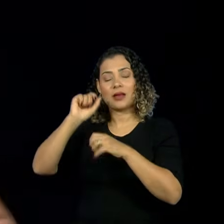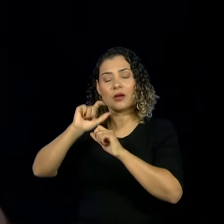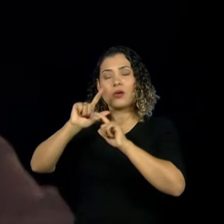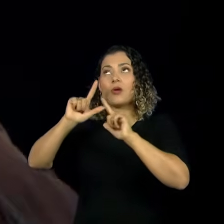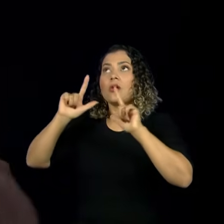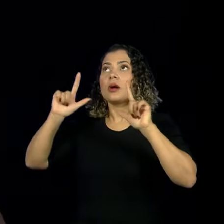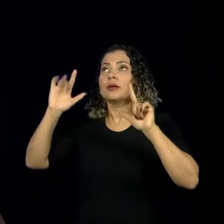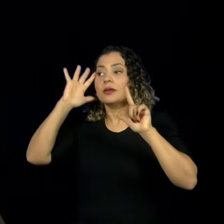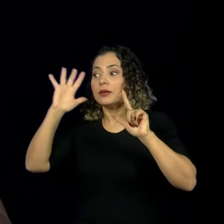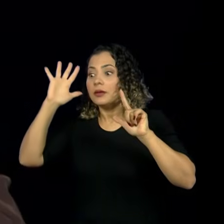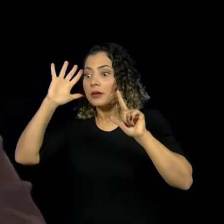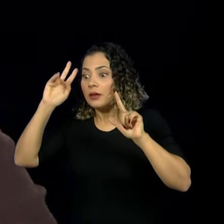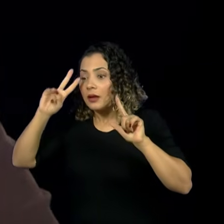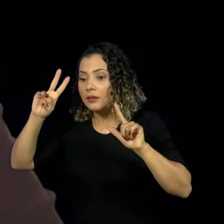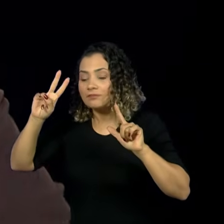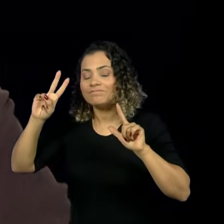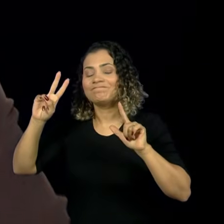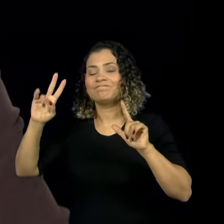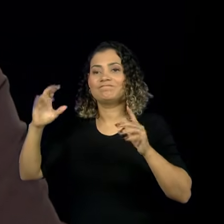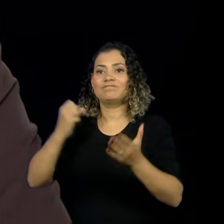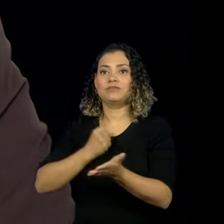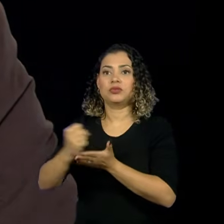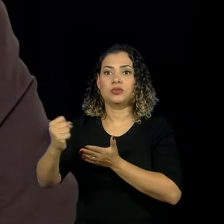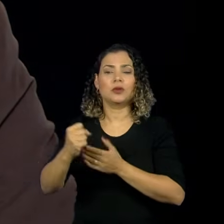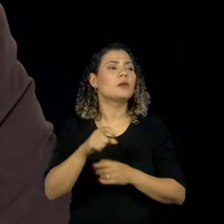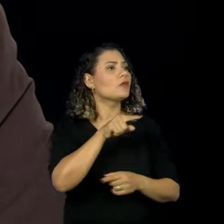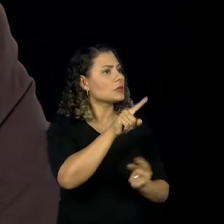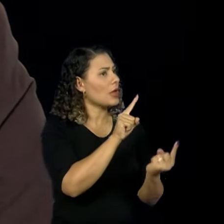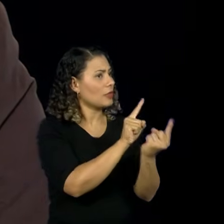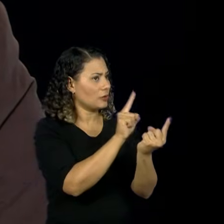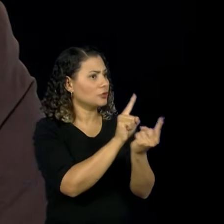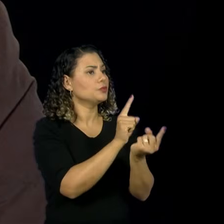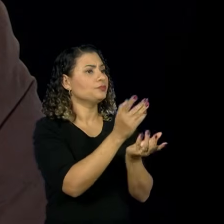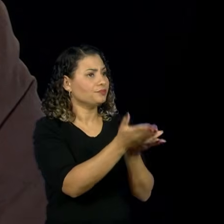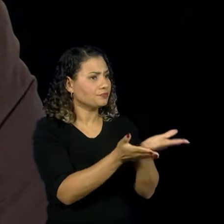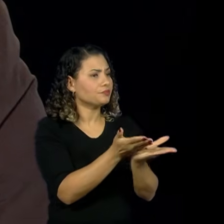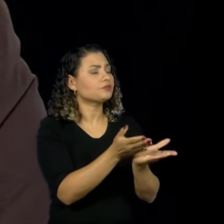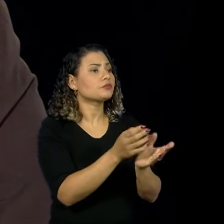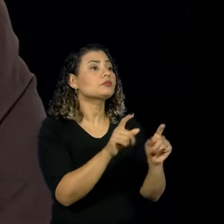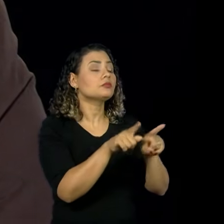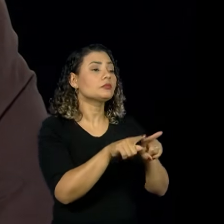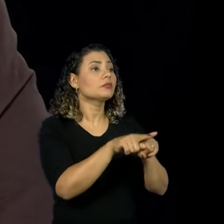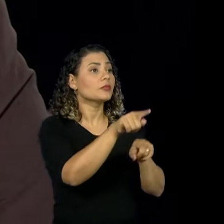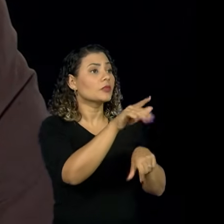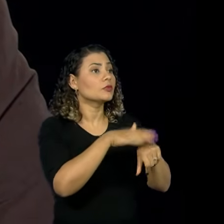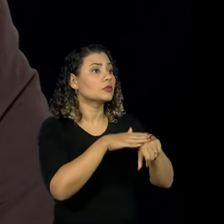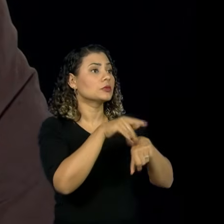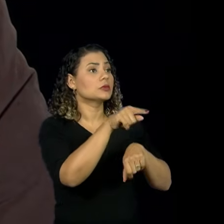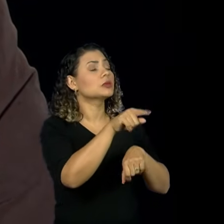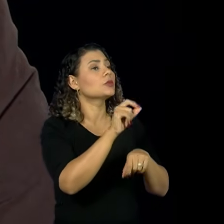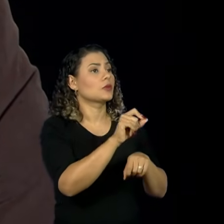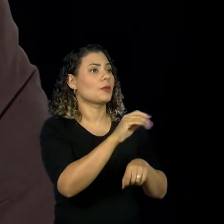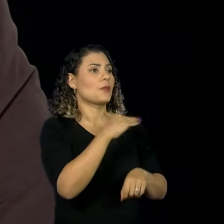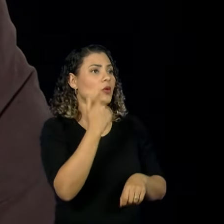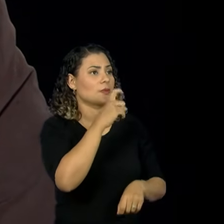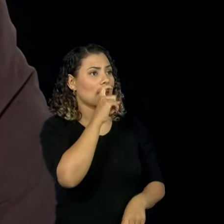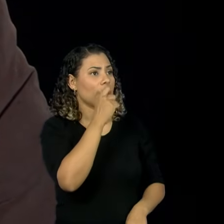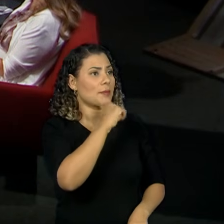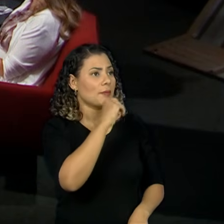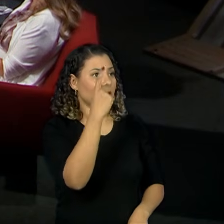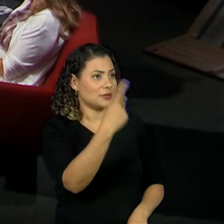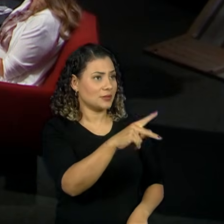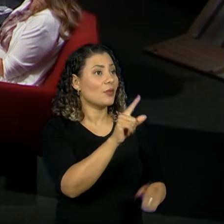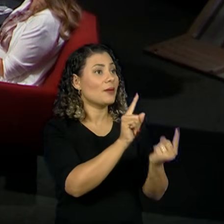dos pacientes, você também acompanhou a morte dos seus pais, que eram